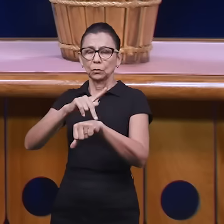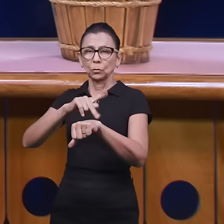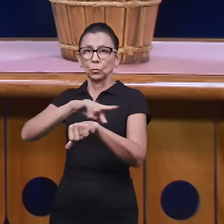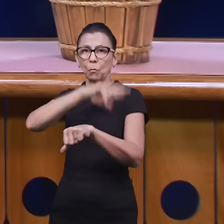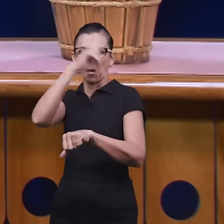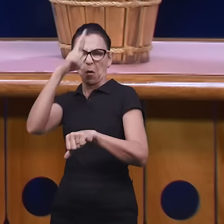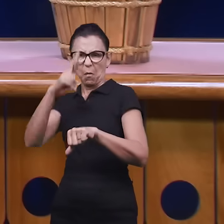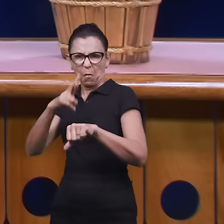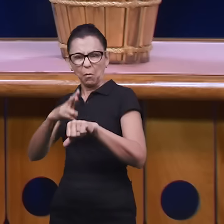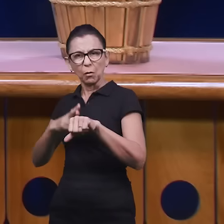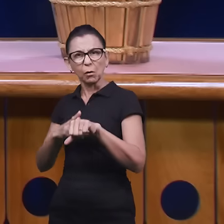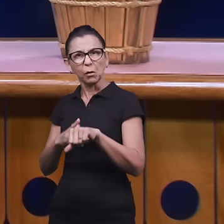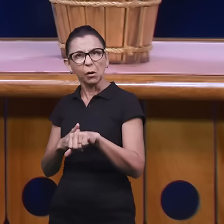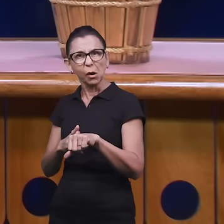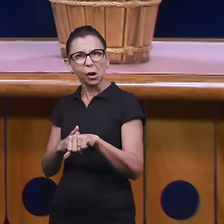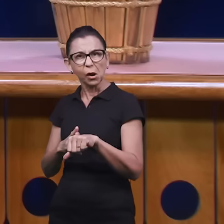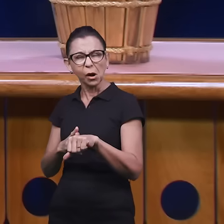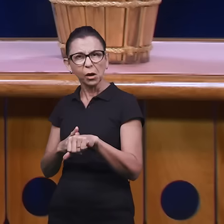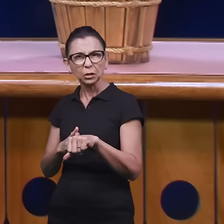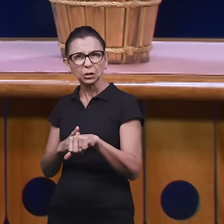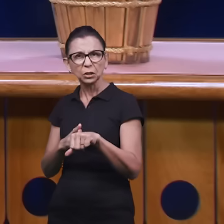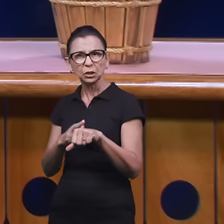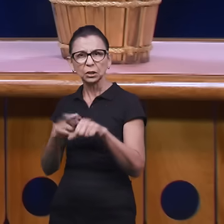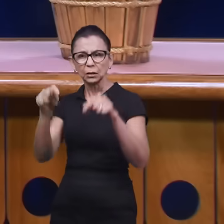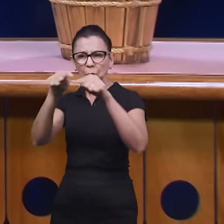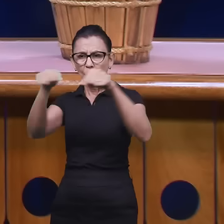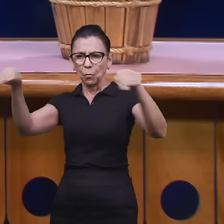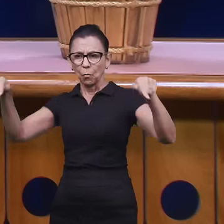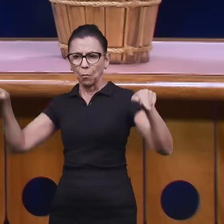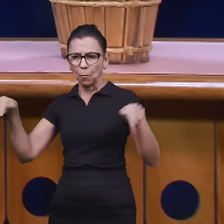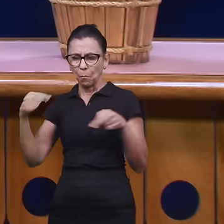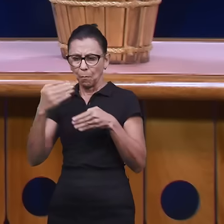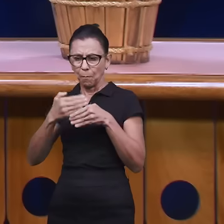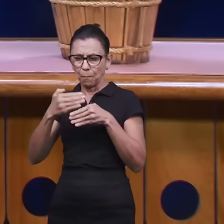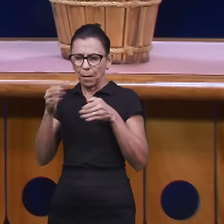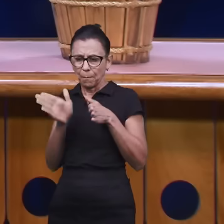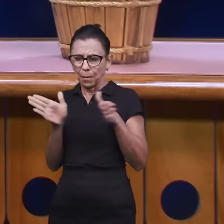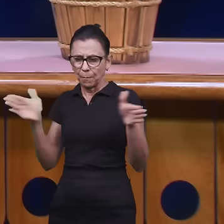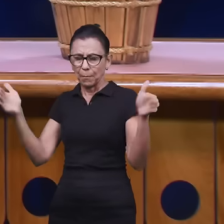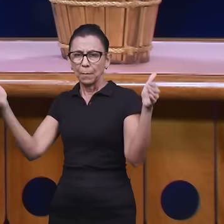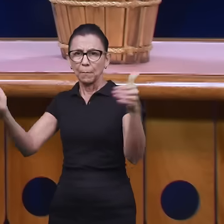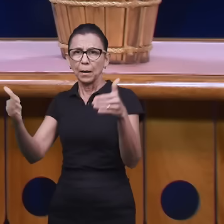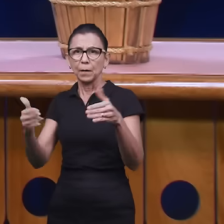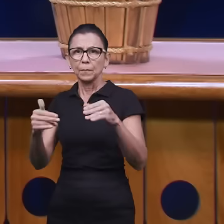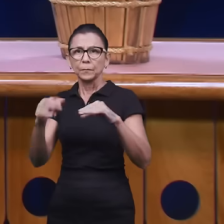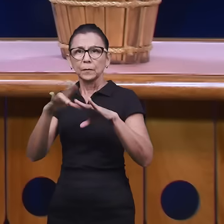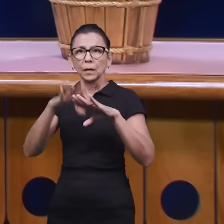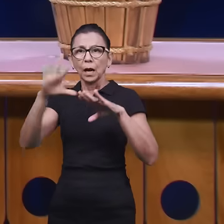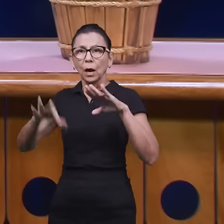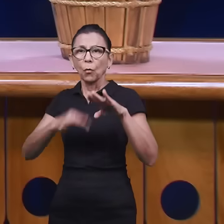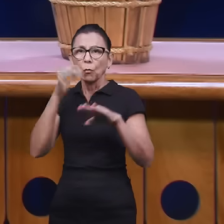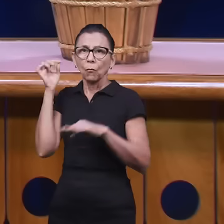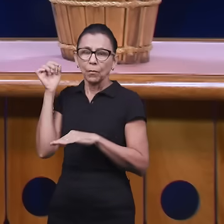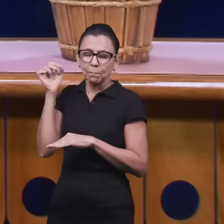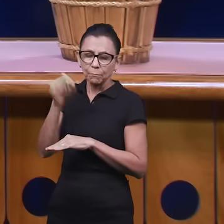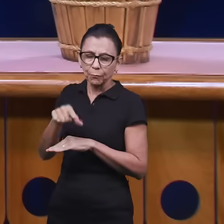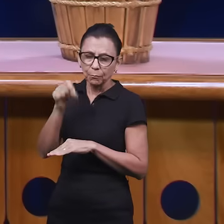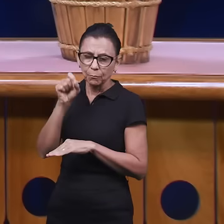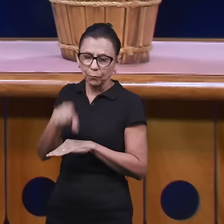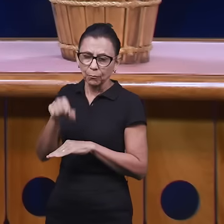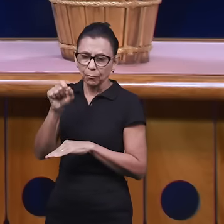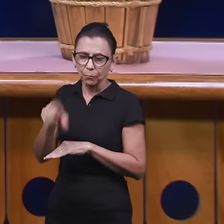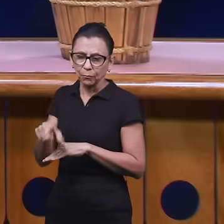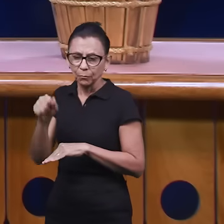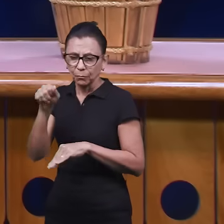rochosa, onde se fazia uma mureta em volta, colocava-se a uva ali, a uva era pisada e